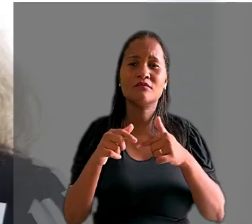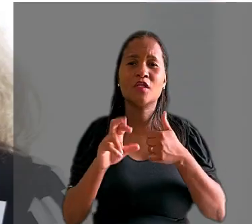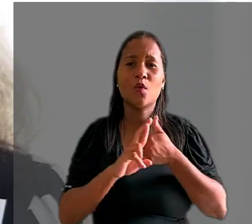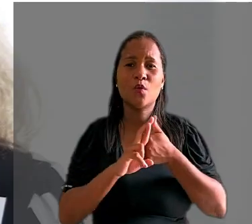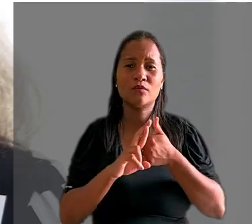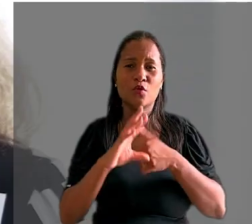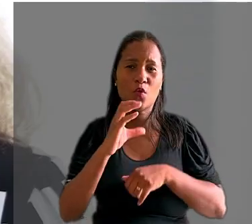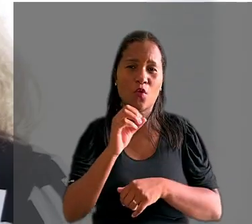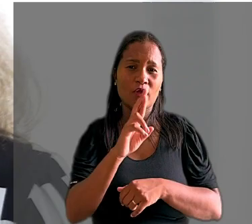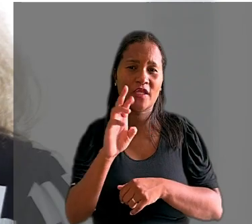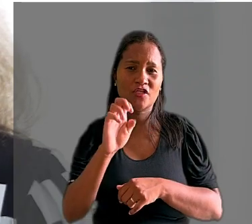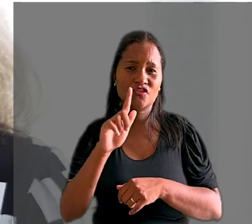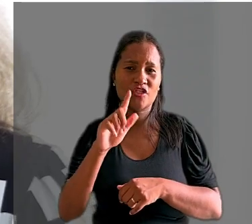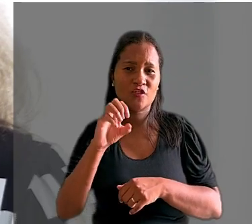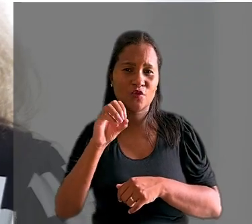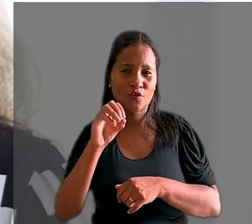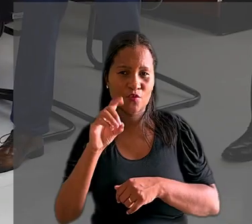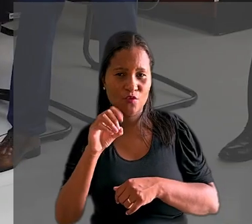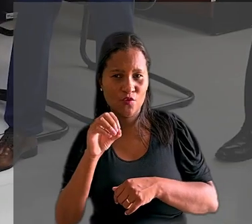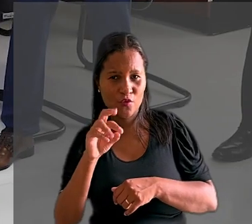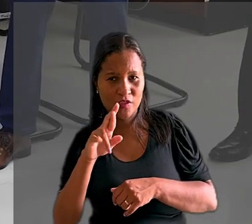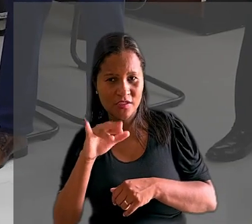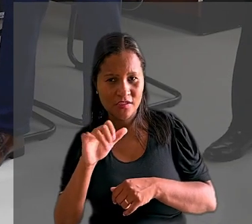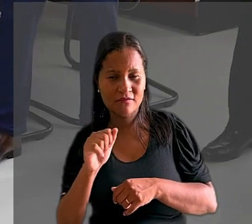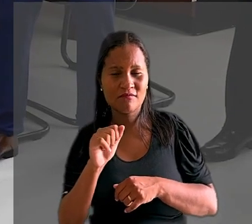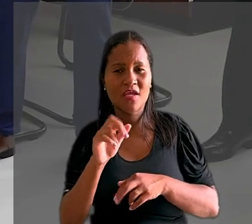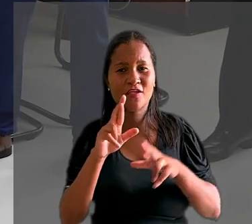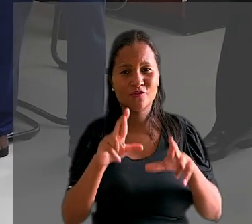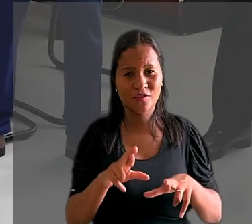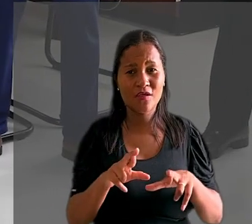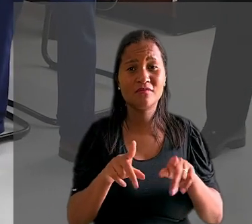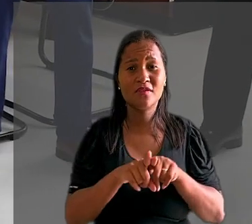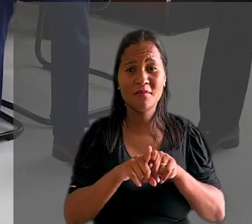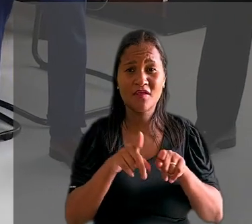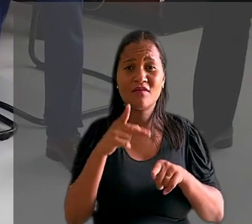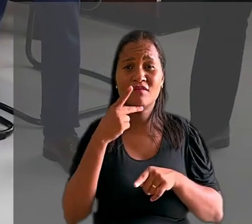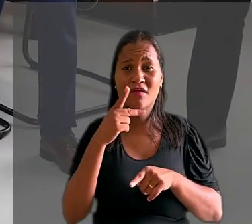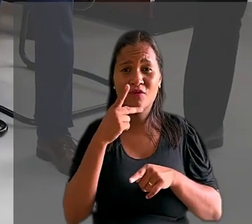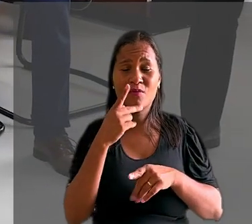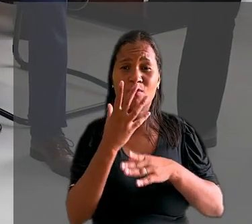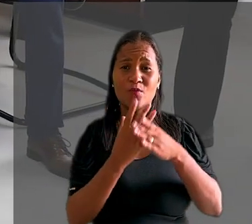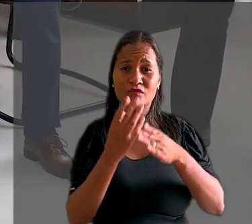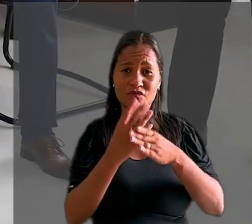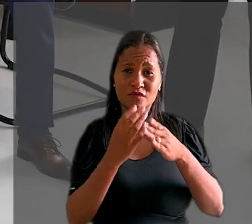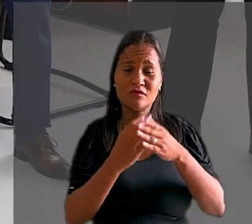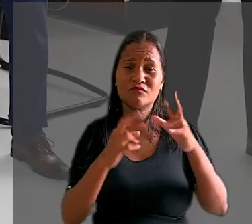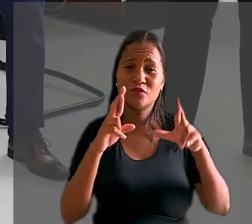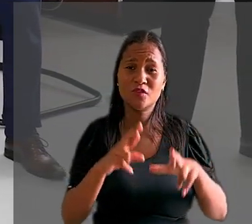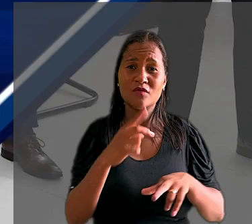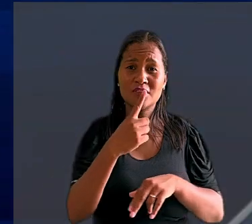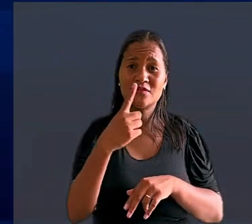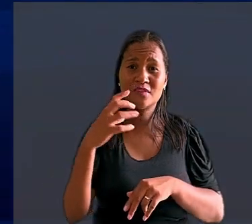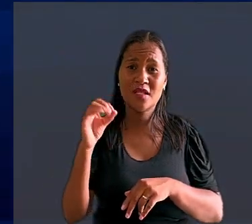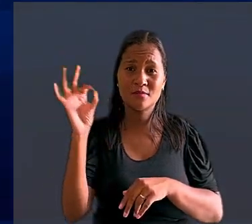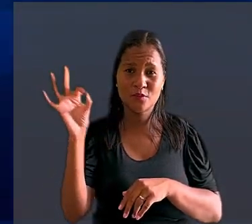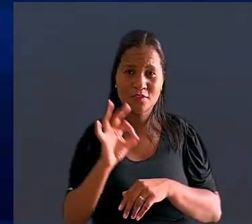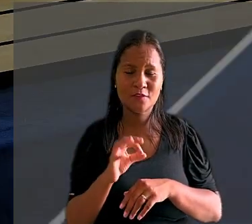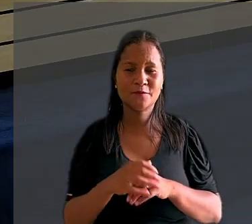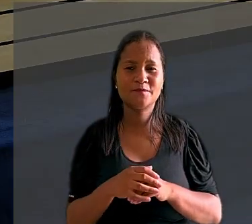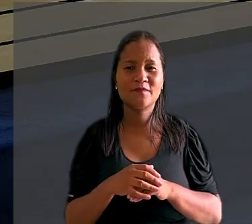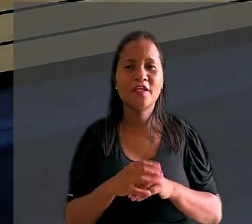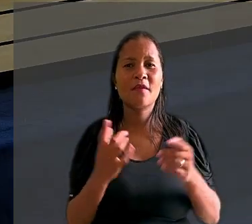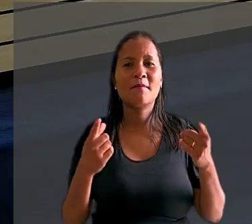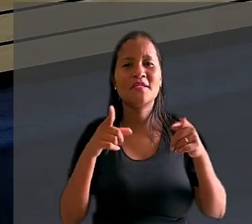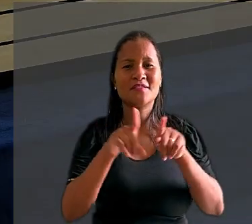Regional. A ministra também ressaltou a produtividade do 1º grau, que passou de 110%.